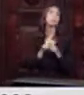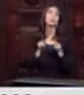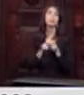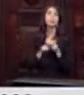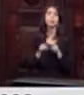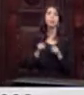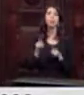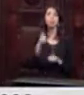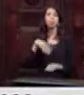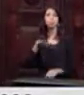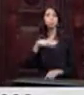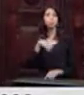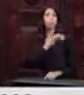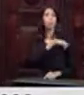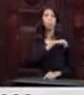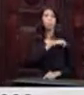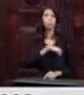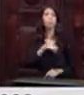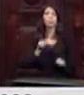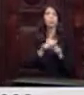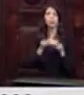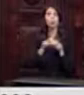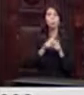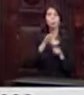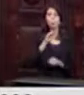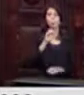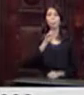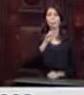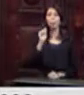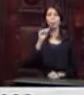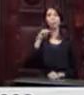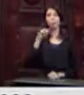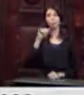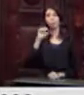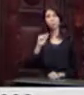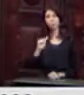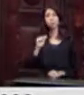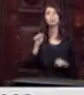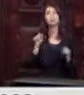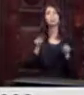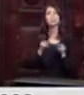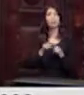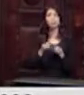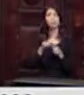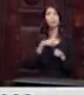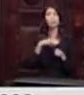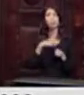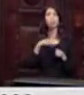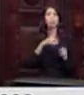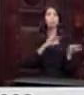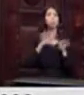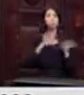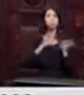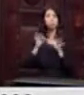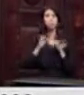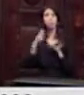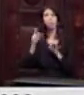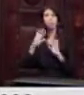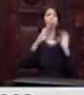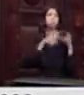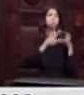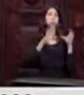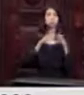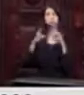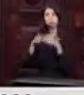Noroeste Fluminense, destacar a Barra Mansa, que tem a produção leiteira através das